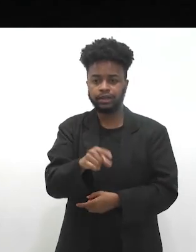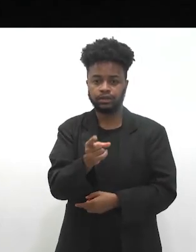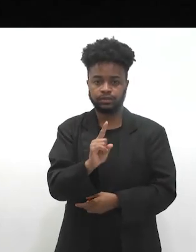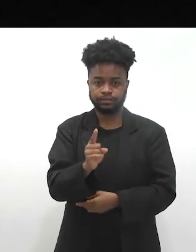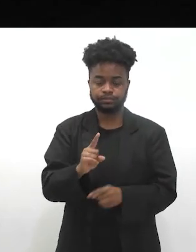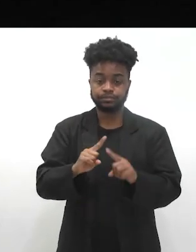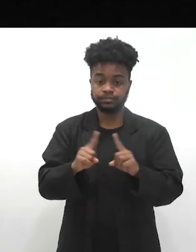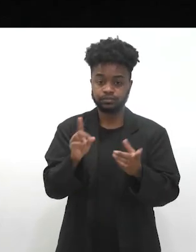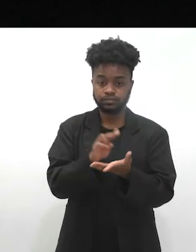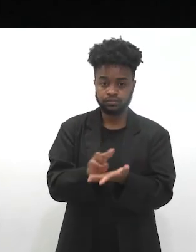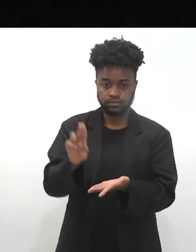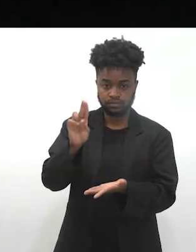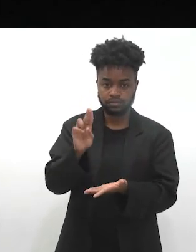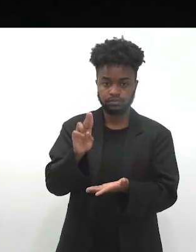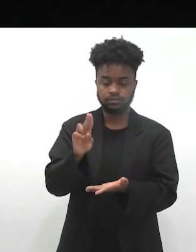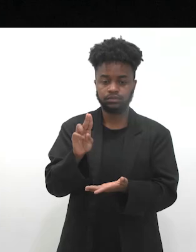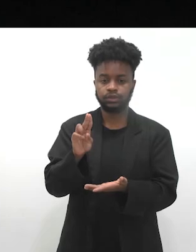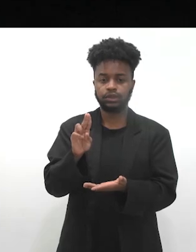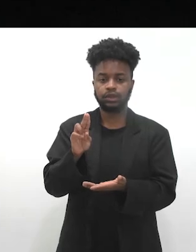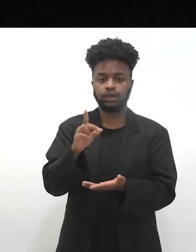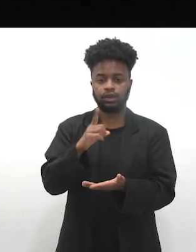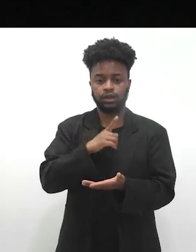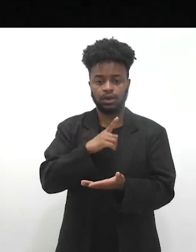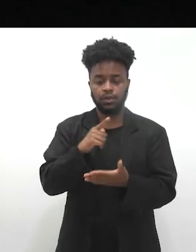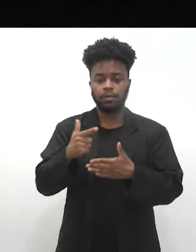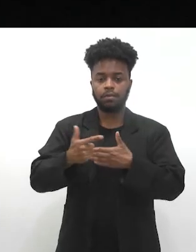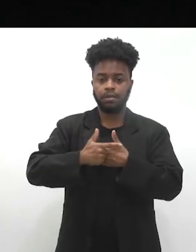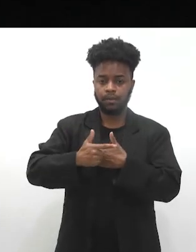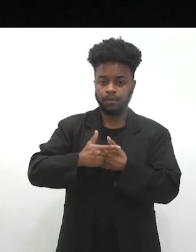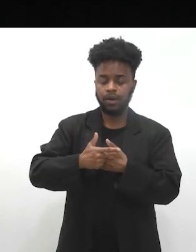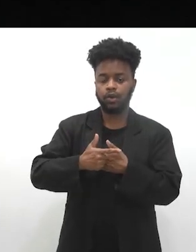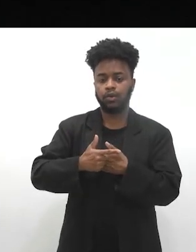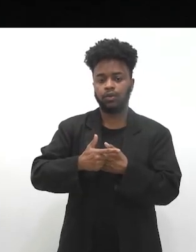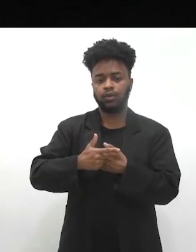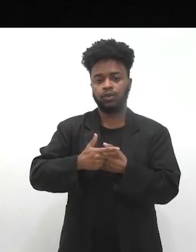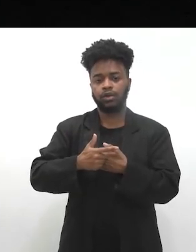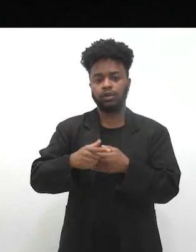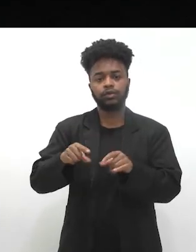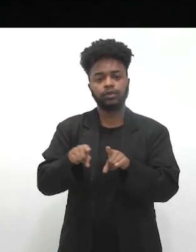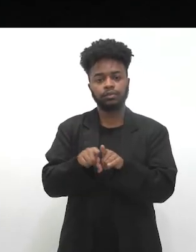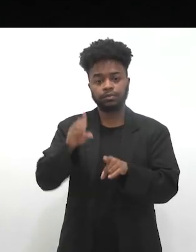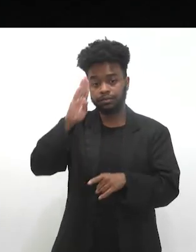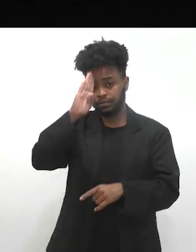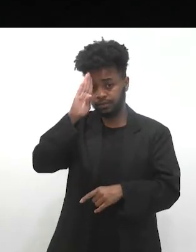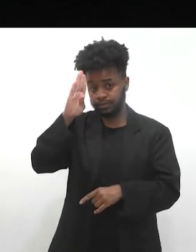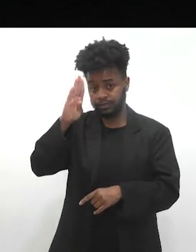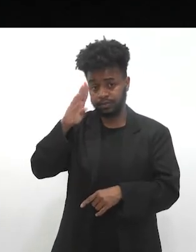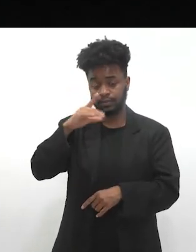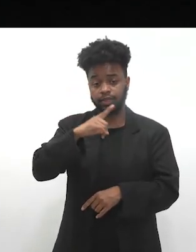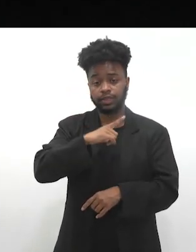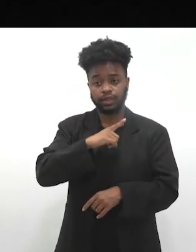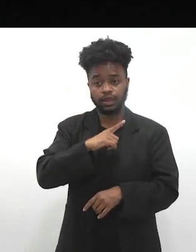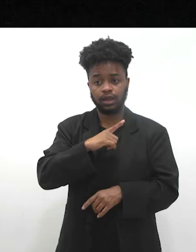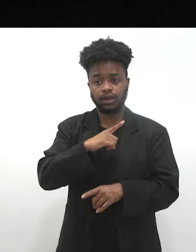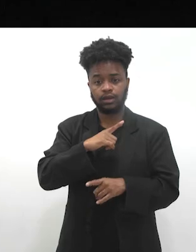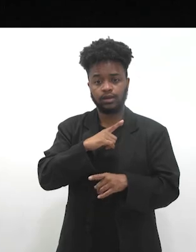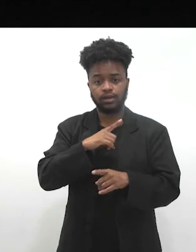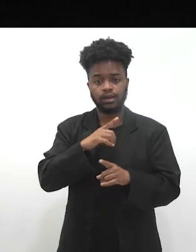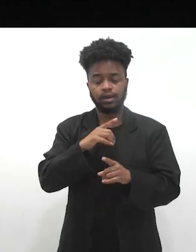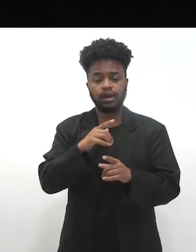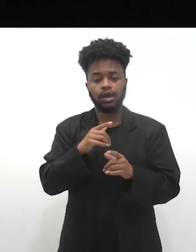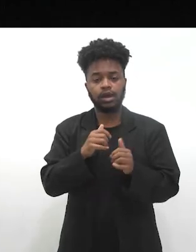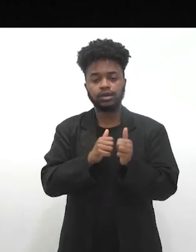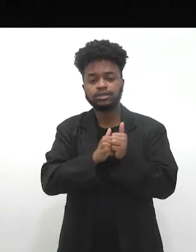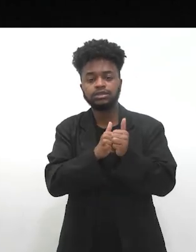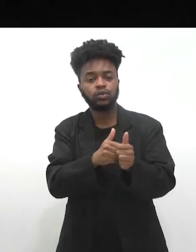daquilo que temos discutido. Mas as universidades elas têm um papel e têm principalmente a percepção da